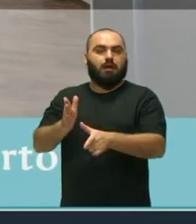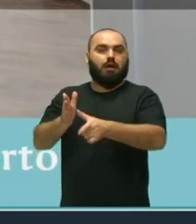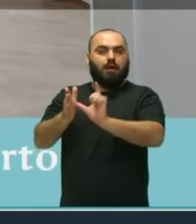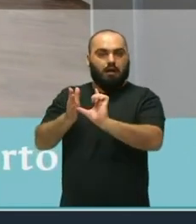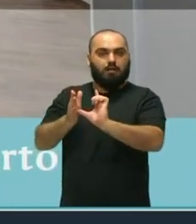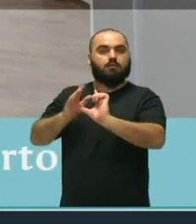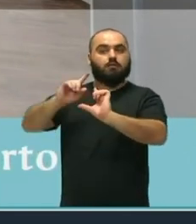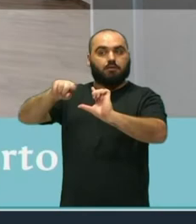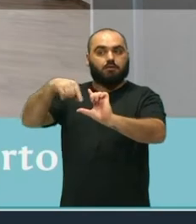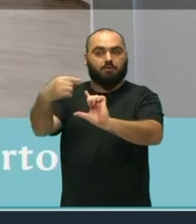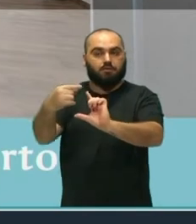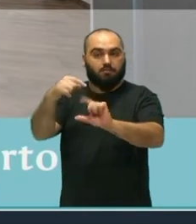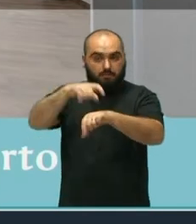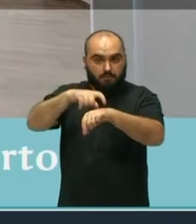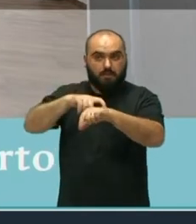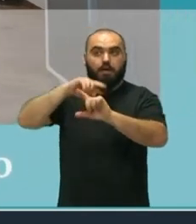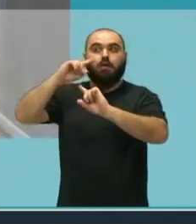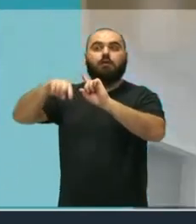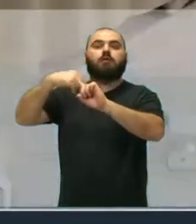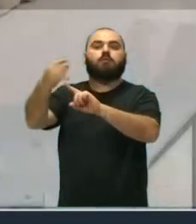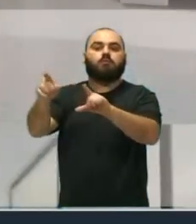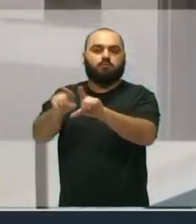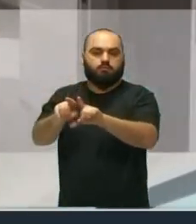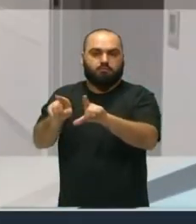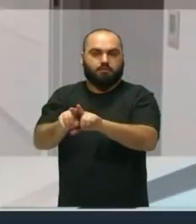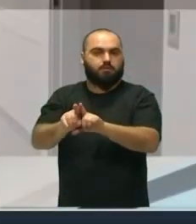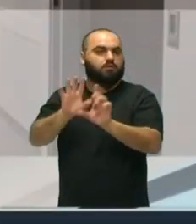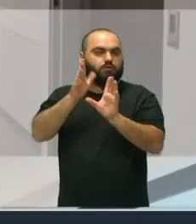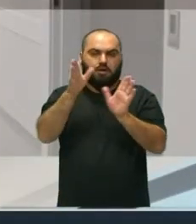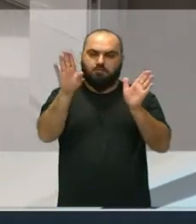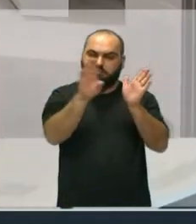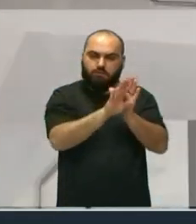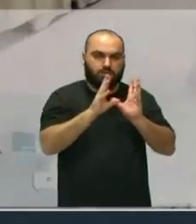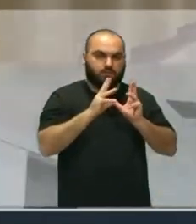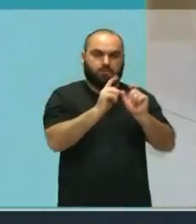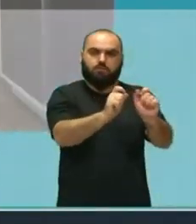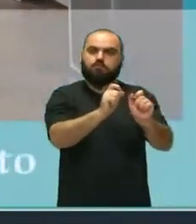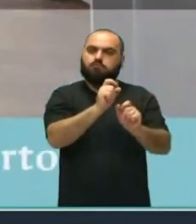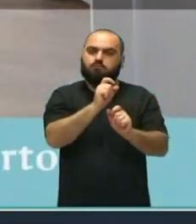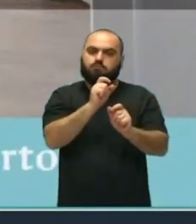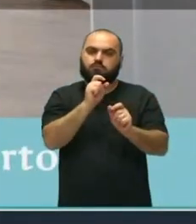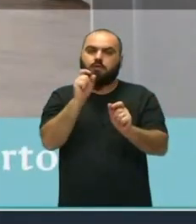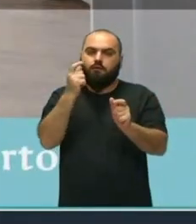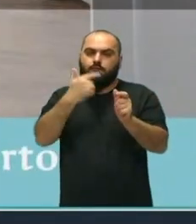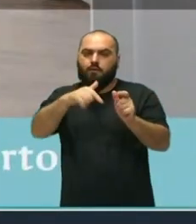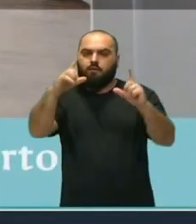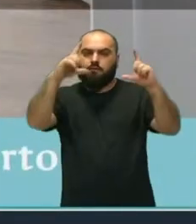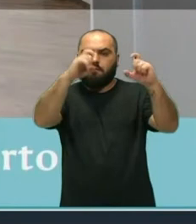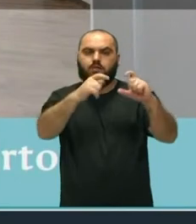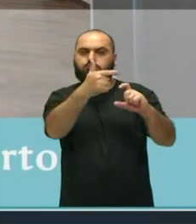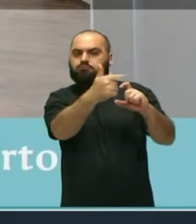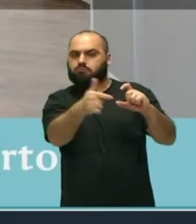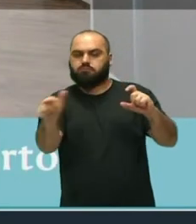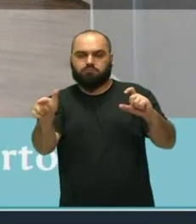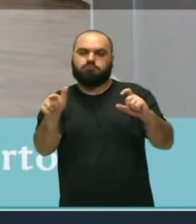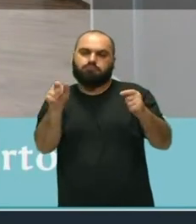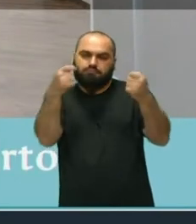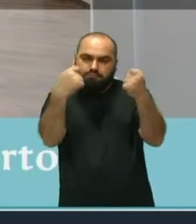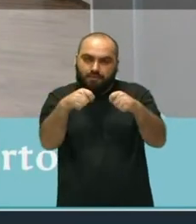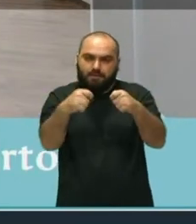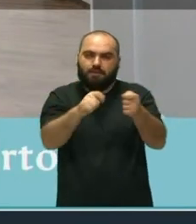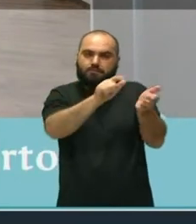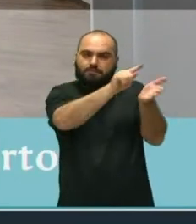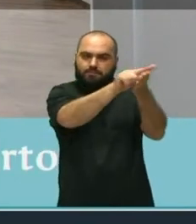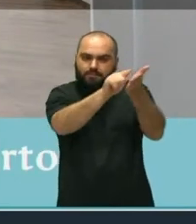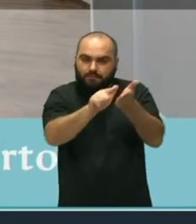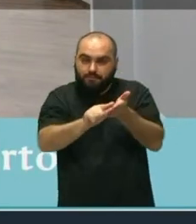os leitos, os criados, as mesinhas já chegaram todos. Só não estavam quando nós fomos tirar a foto, como a gente ainda precisa fazer uma